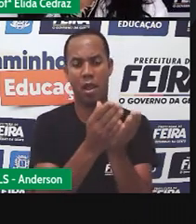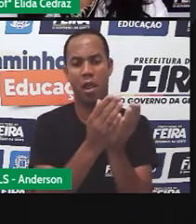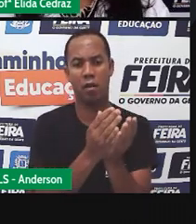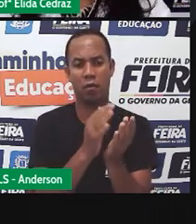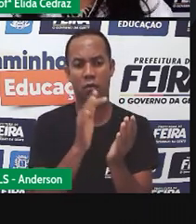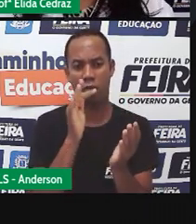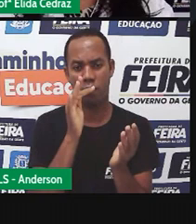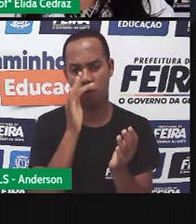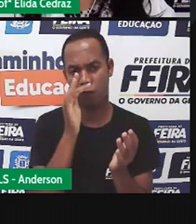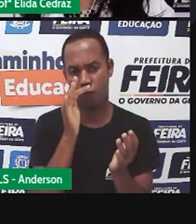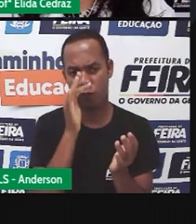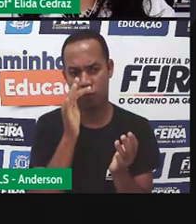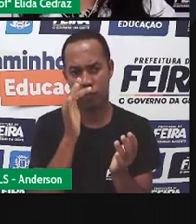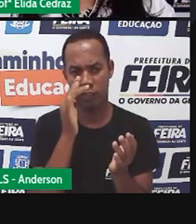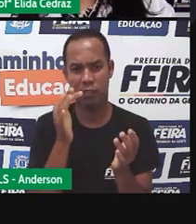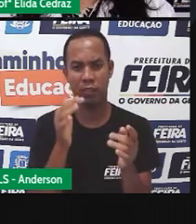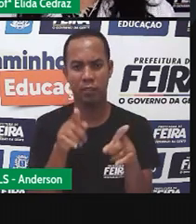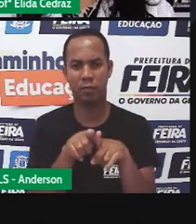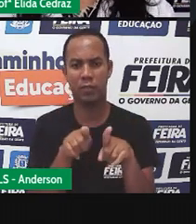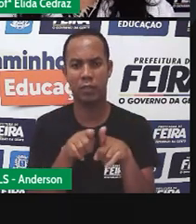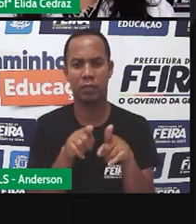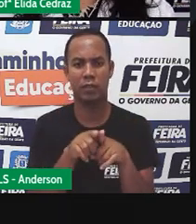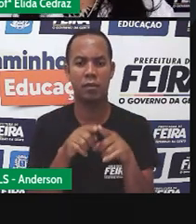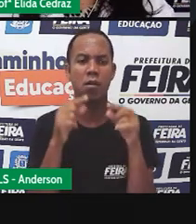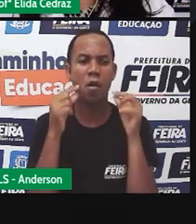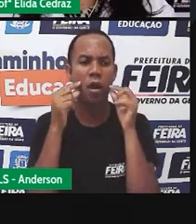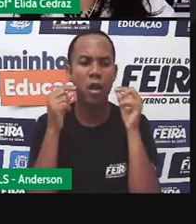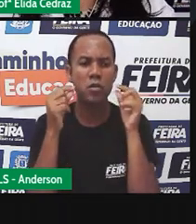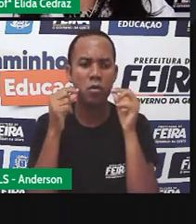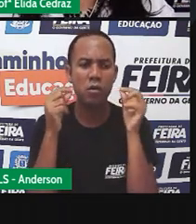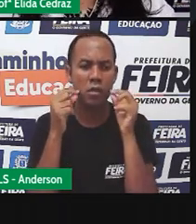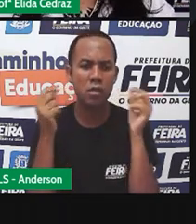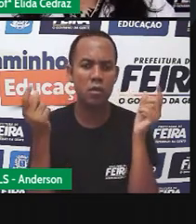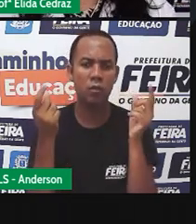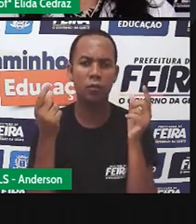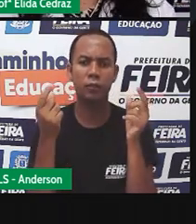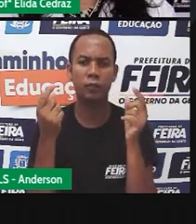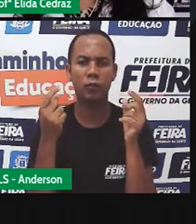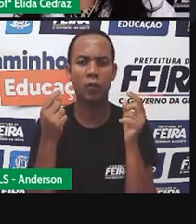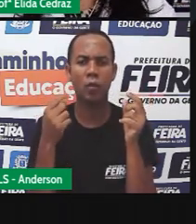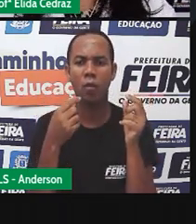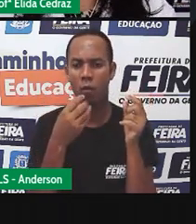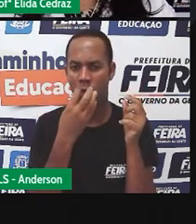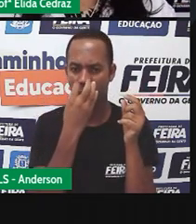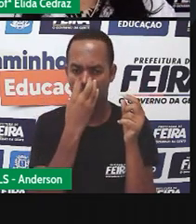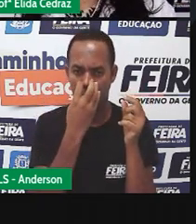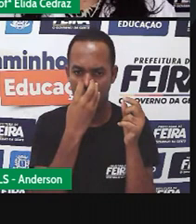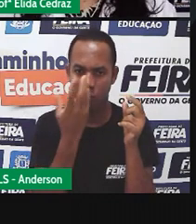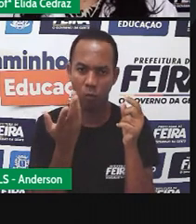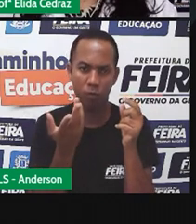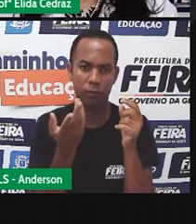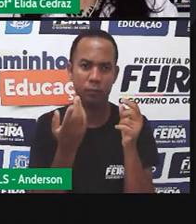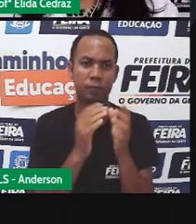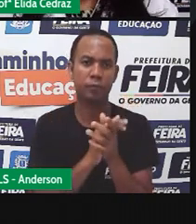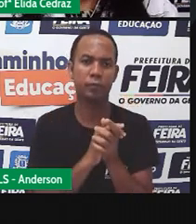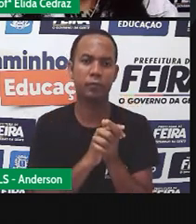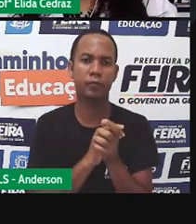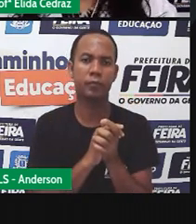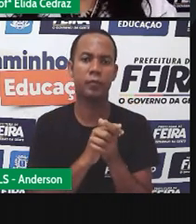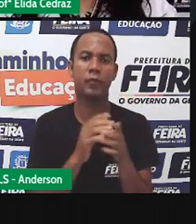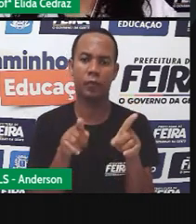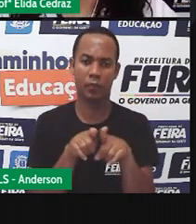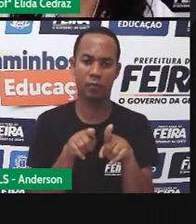chama de tulipa, um gatinho, o cachorro e